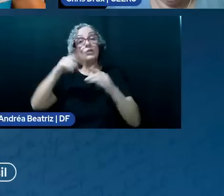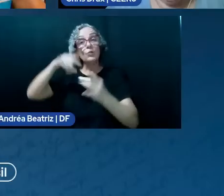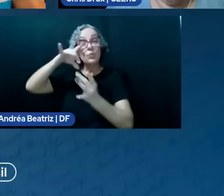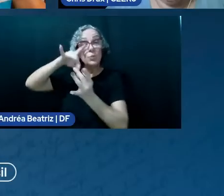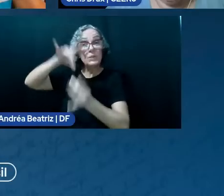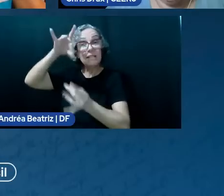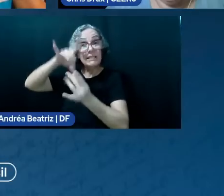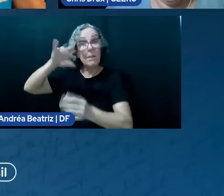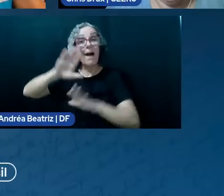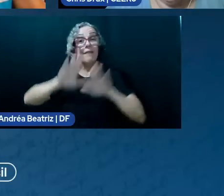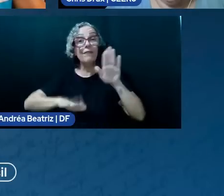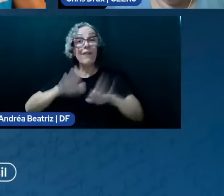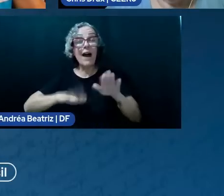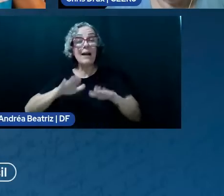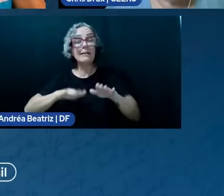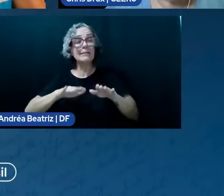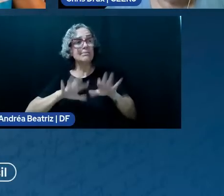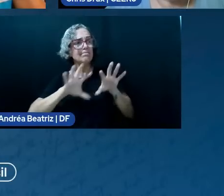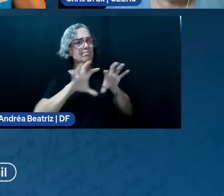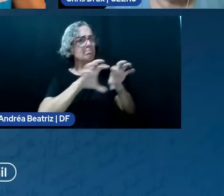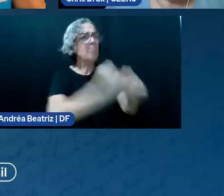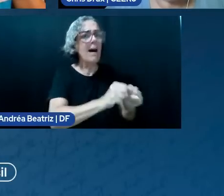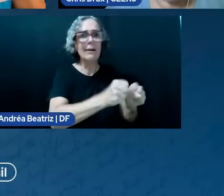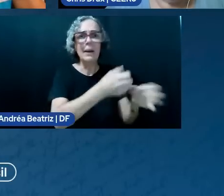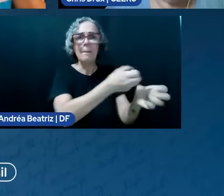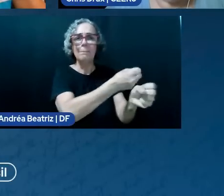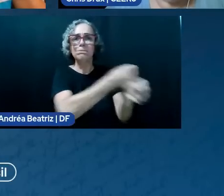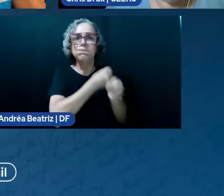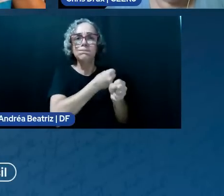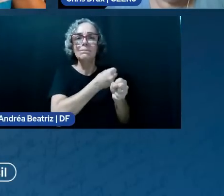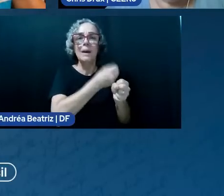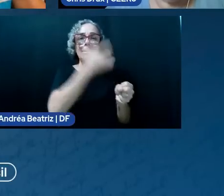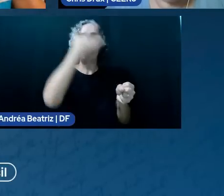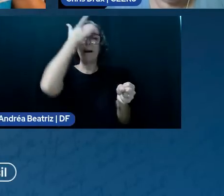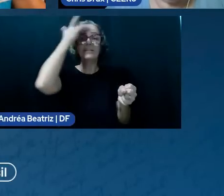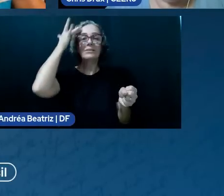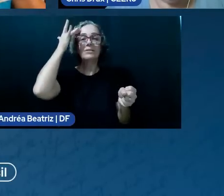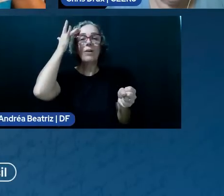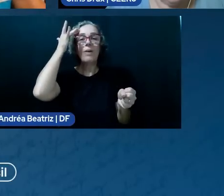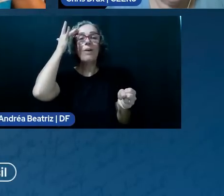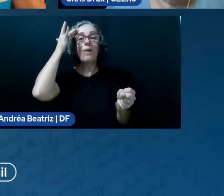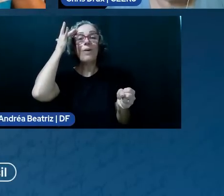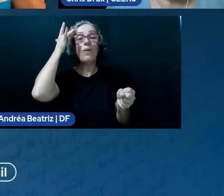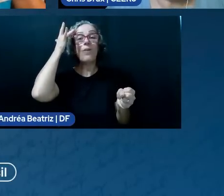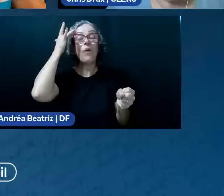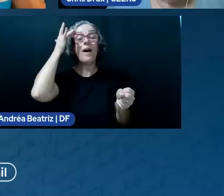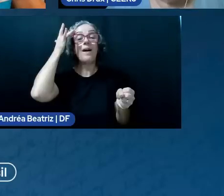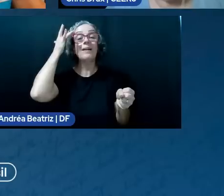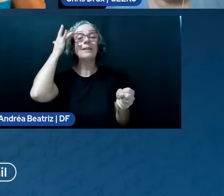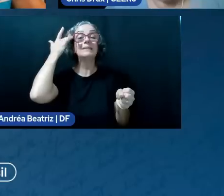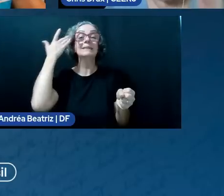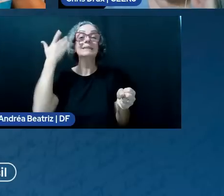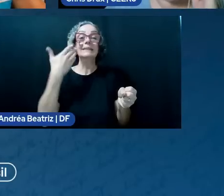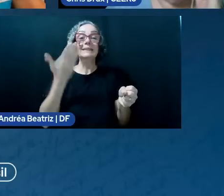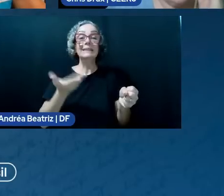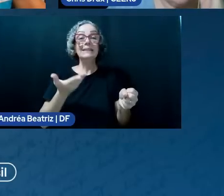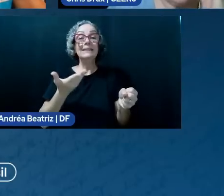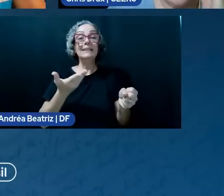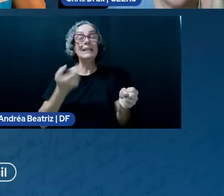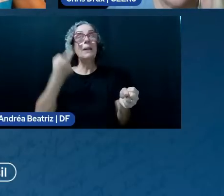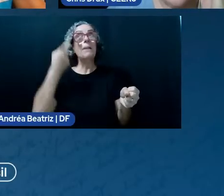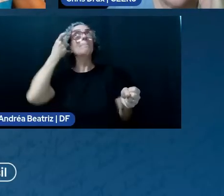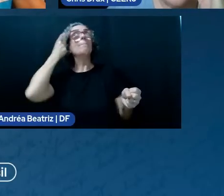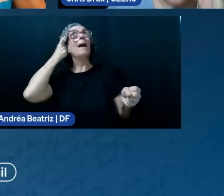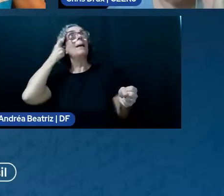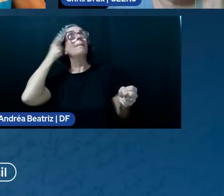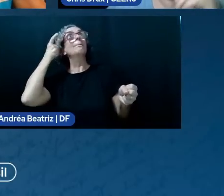uma pessoa, podem se apegar a ela ainda, deixando agregar a esse pensamento, a